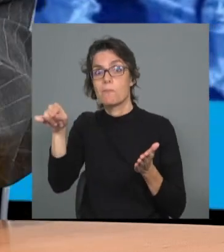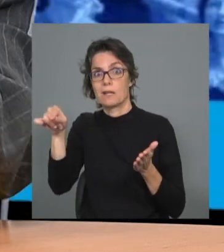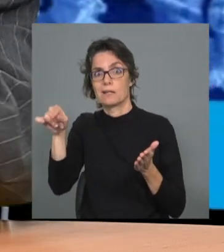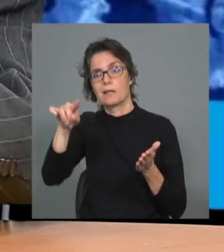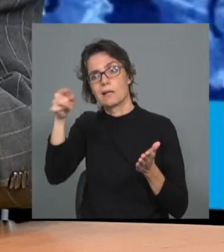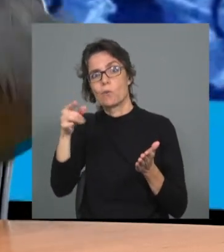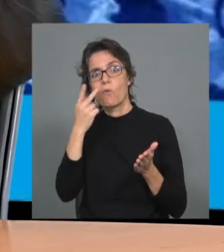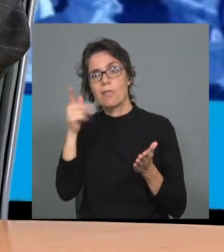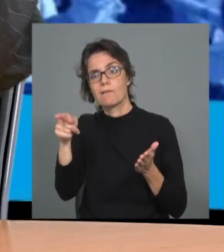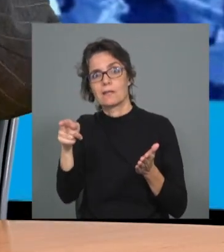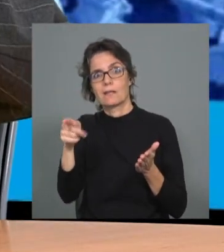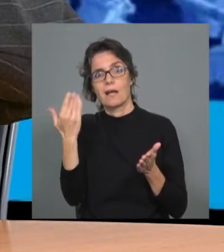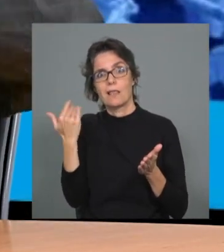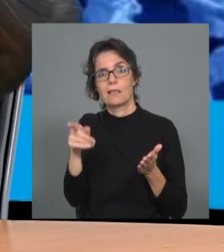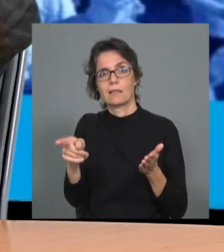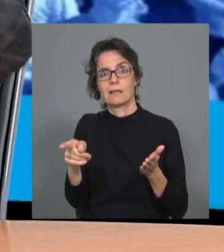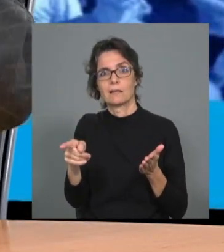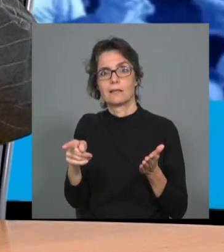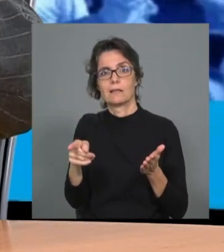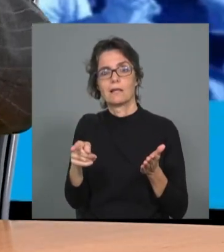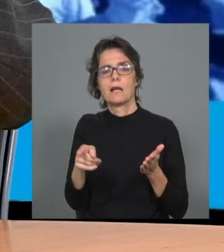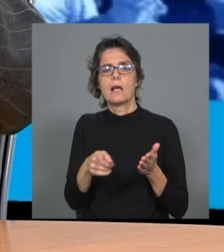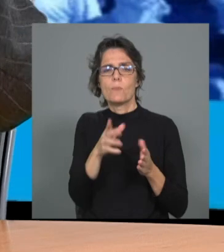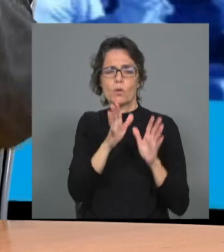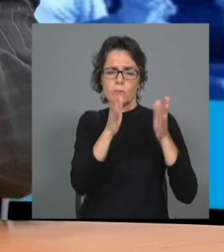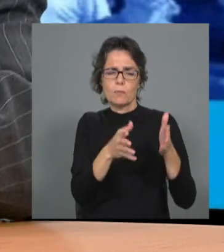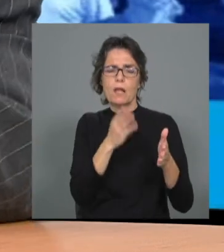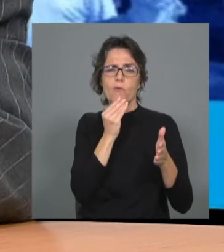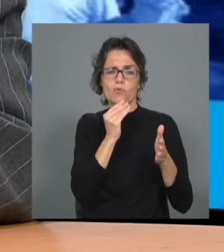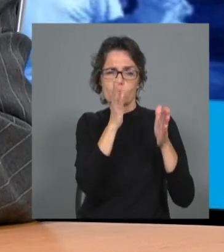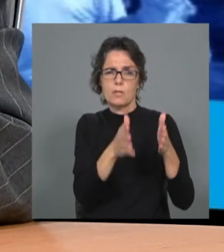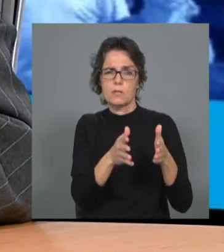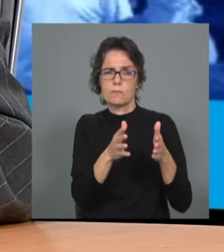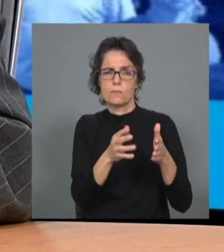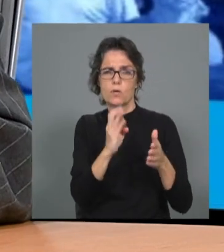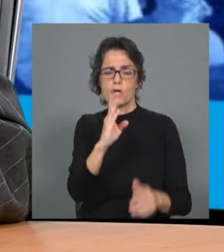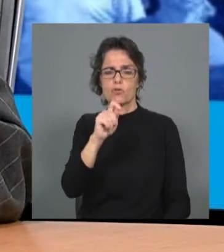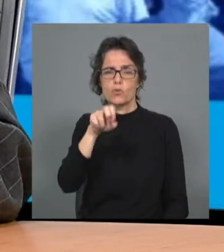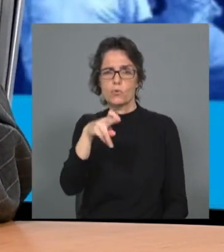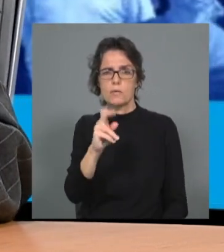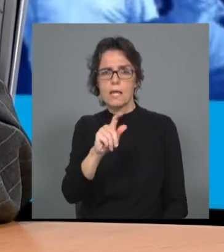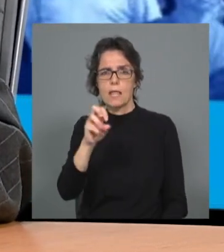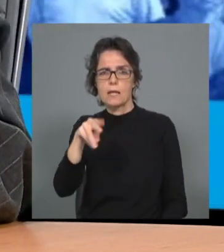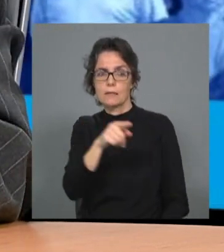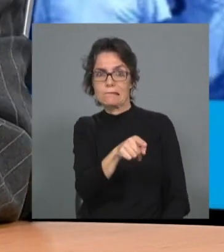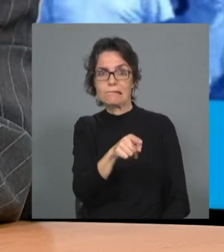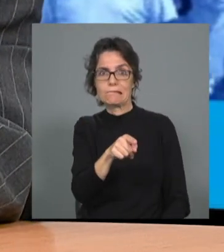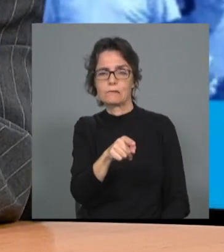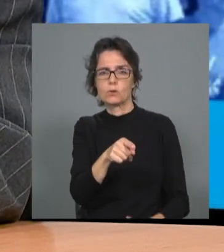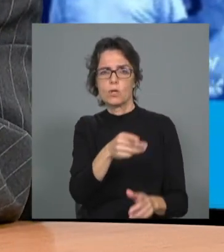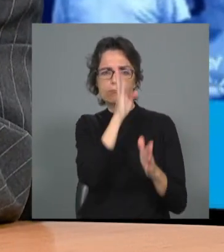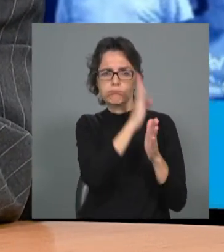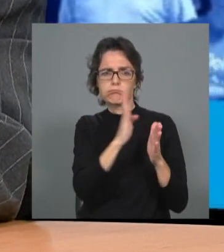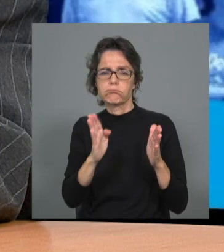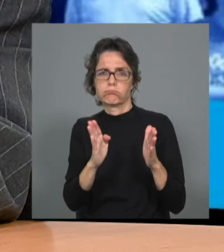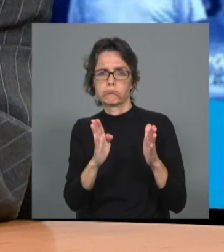que se vive em Jerusalém, todo pautado, todo normalizado, todo torádico, podíamos assim dizer, todo marcado pela